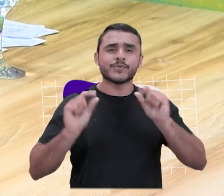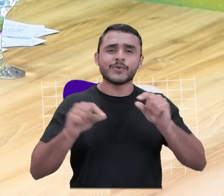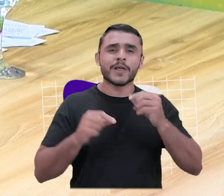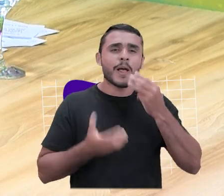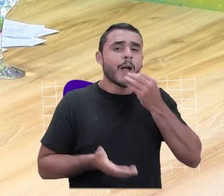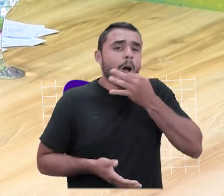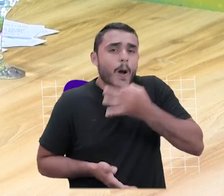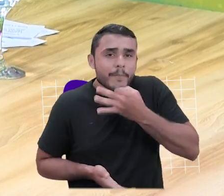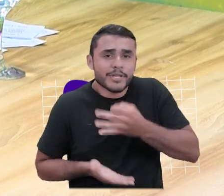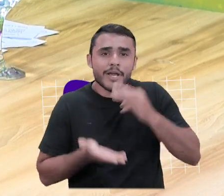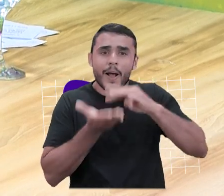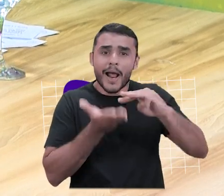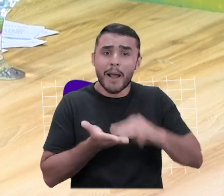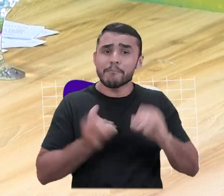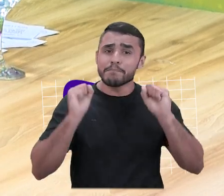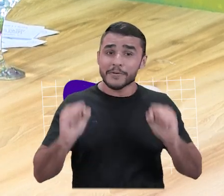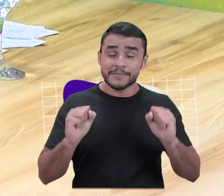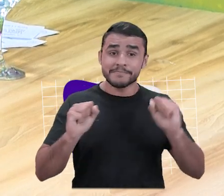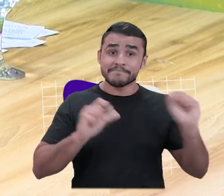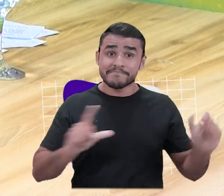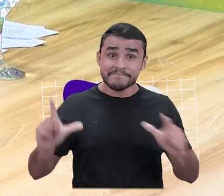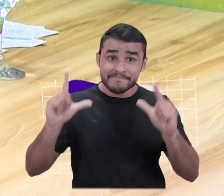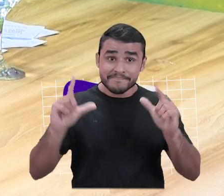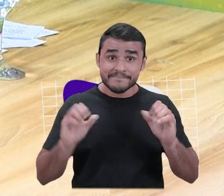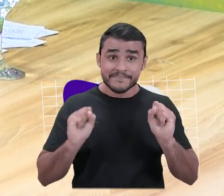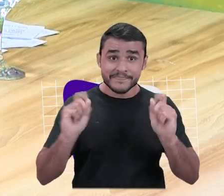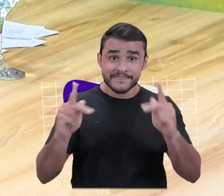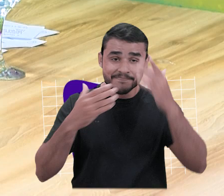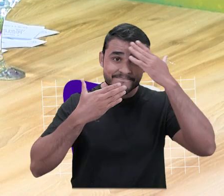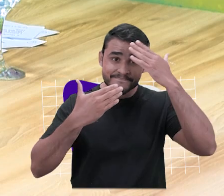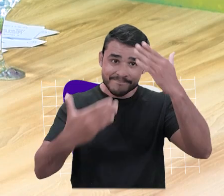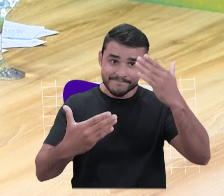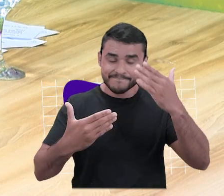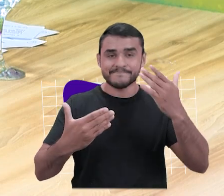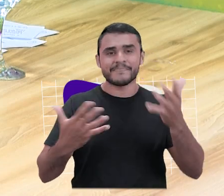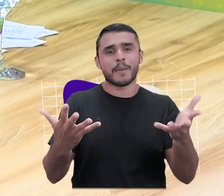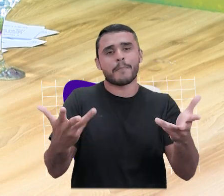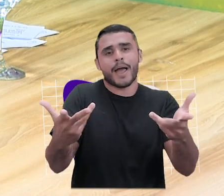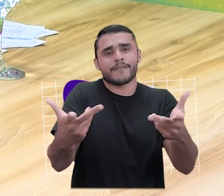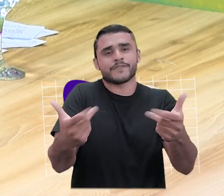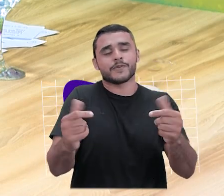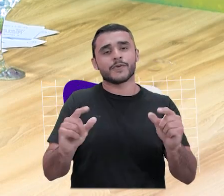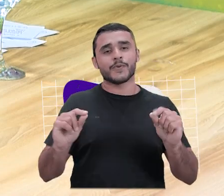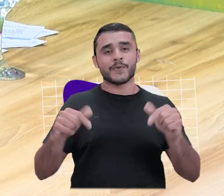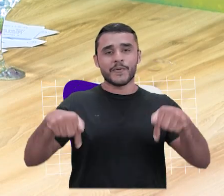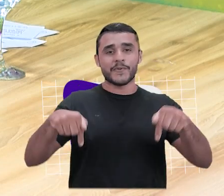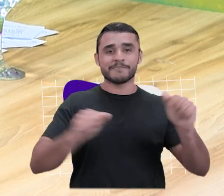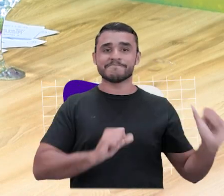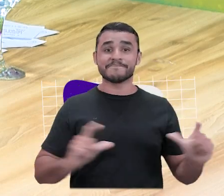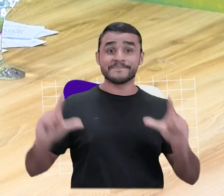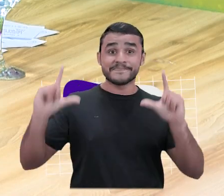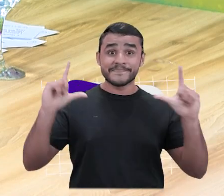E também eu quero agradecer mais uma vez que vocês estão aqui comigo. Eu estou amando fazer parte desse